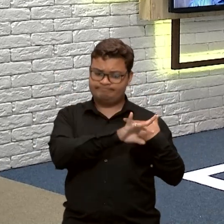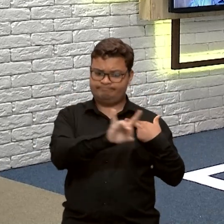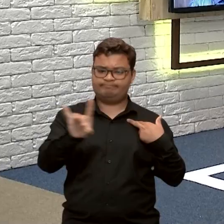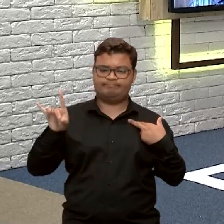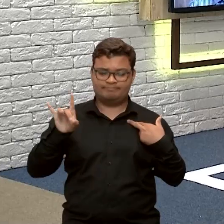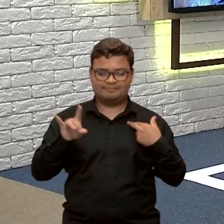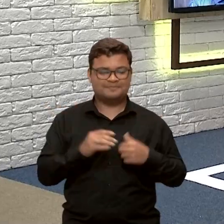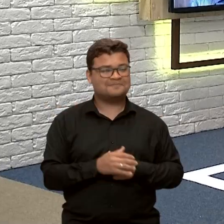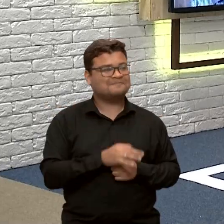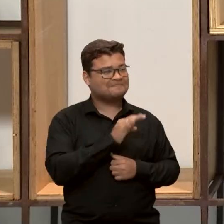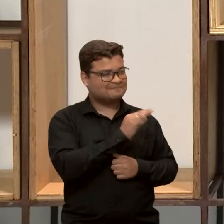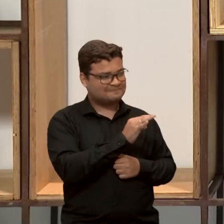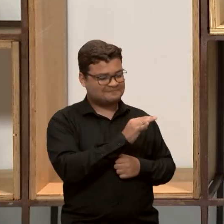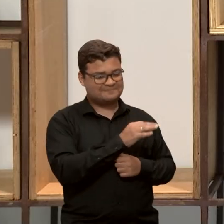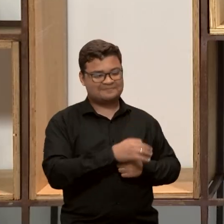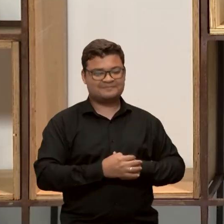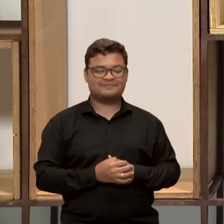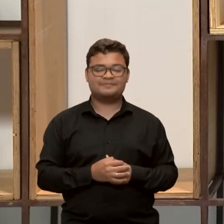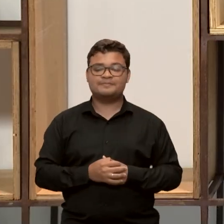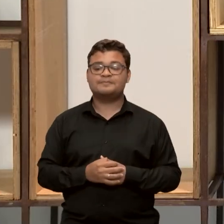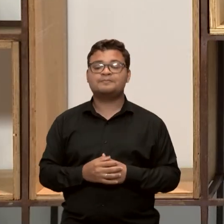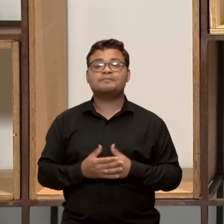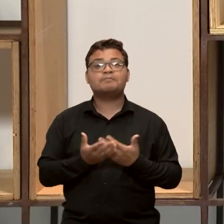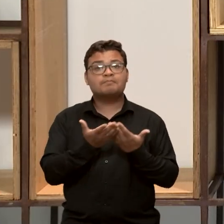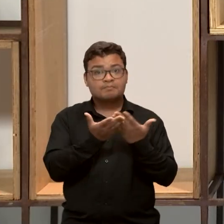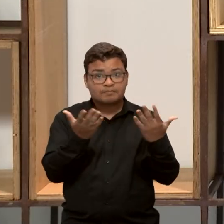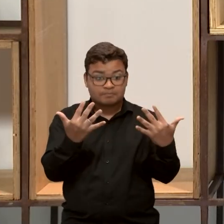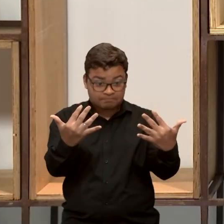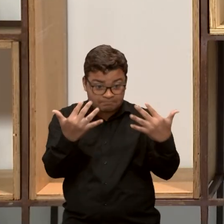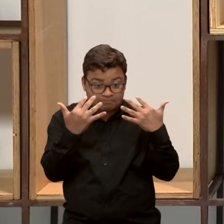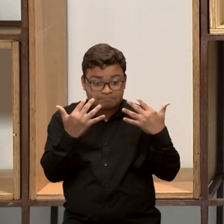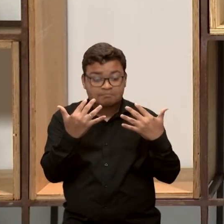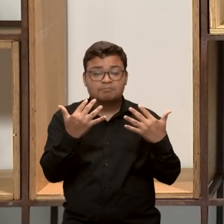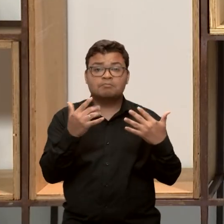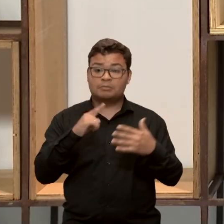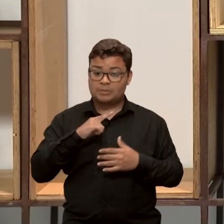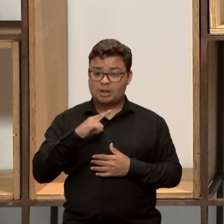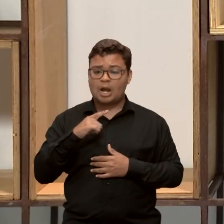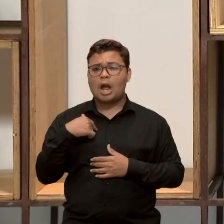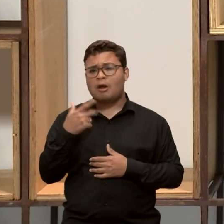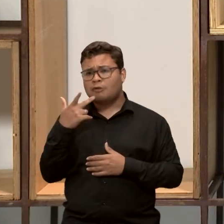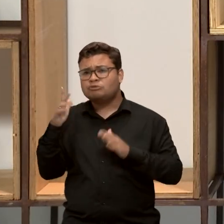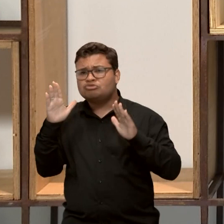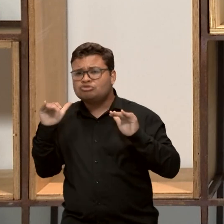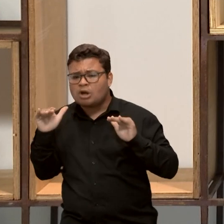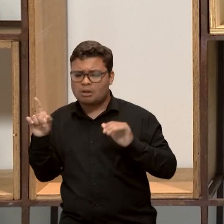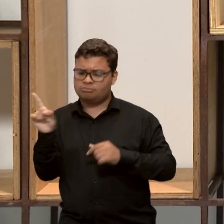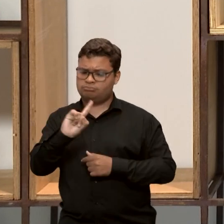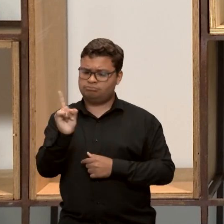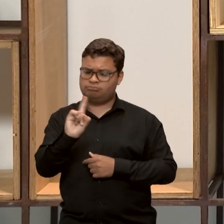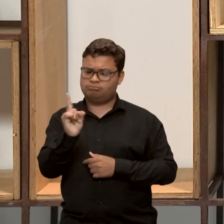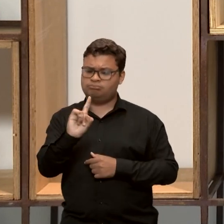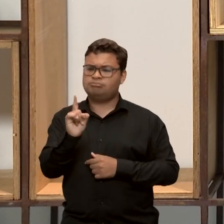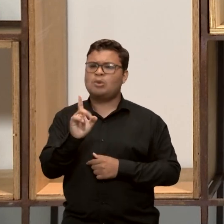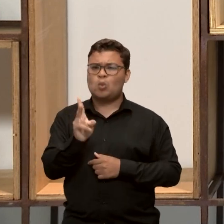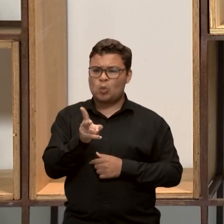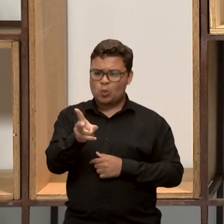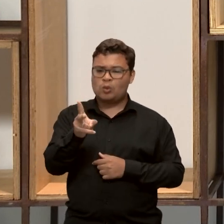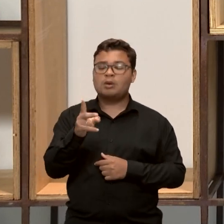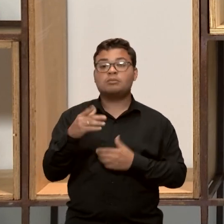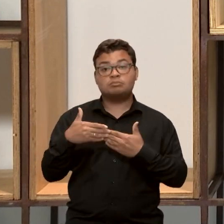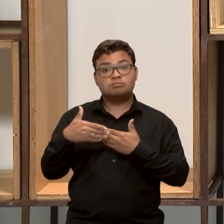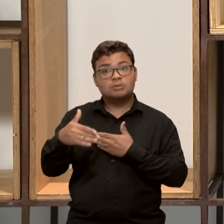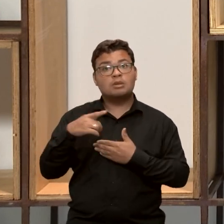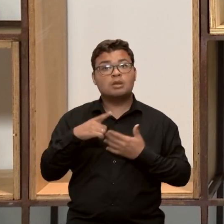não seja um caso mais grave, você vai se sentir muito mal. Então, foco na hidratação e foco nos cuidados em casa,